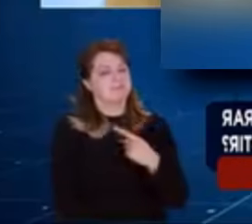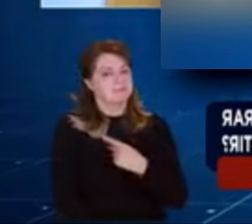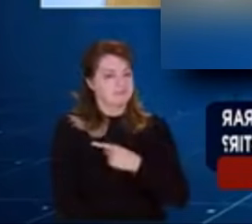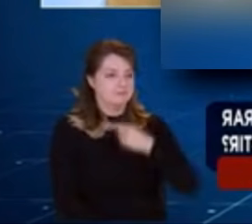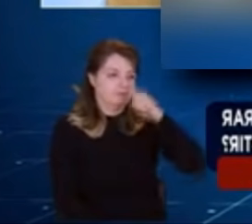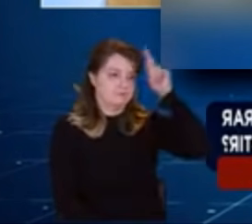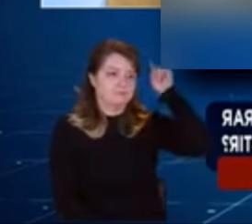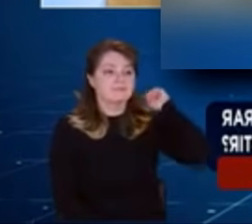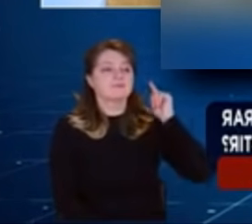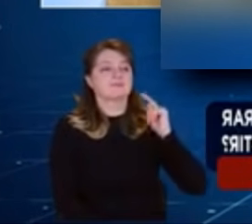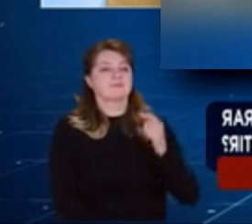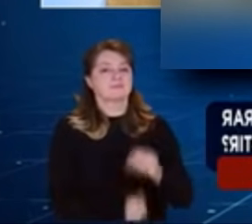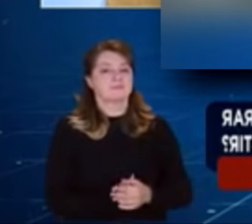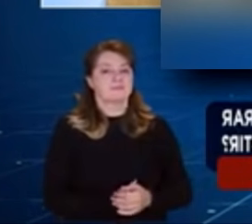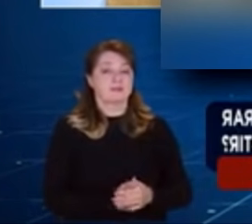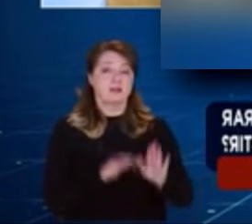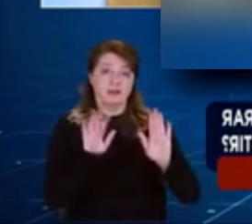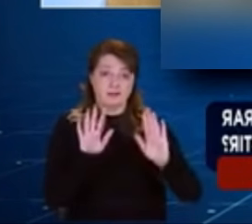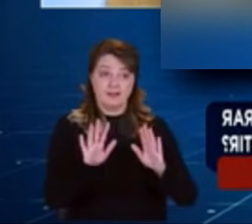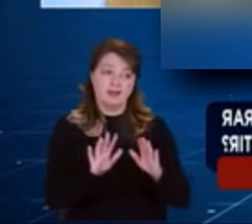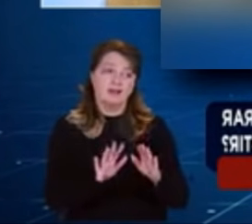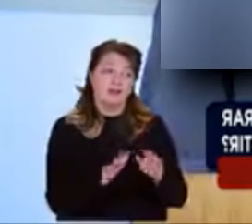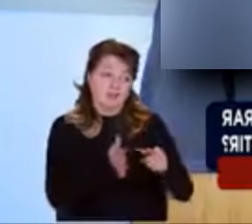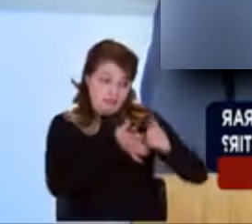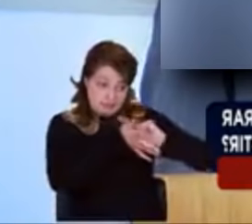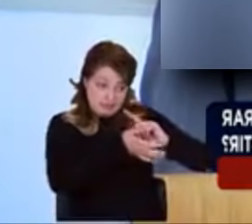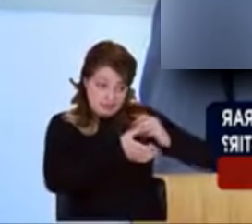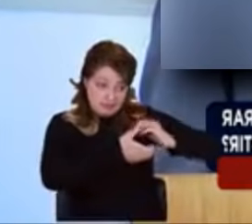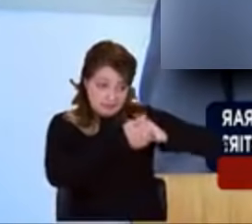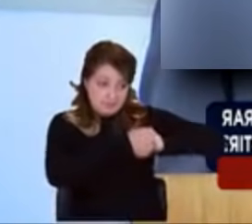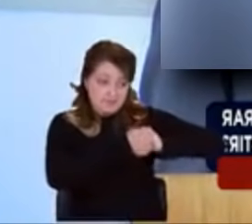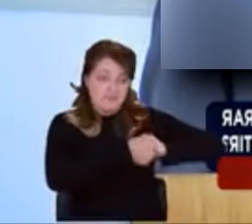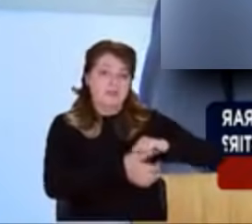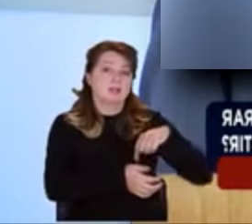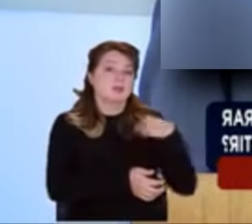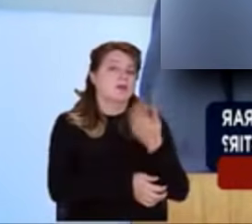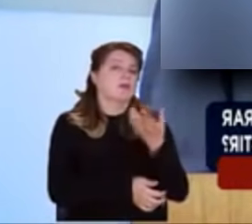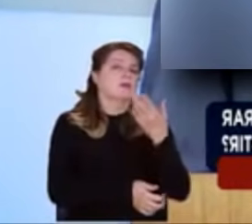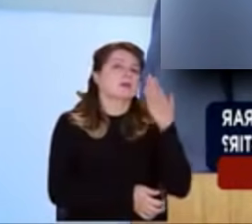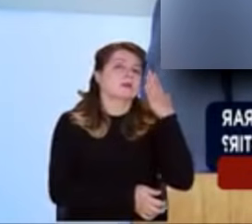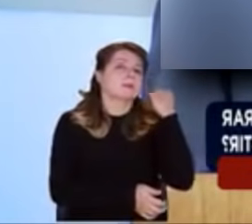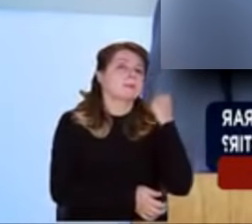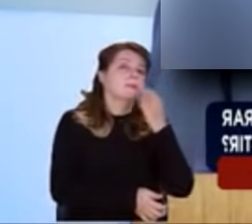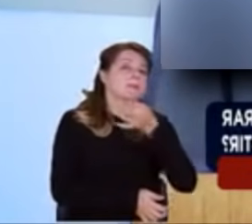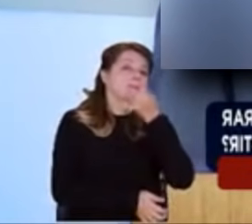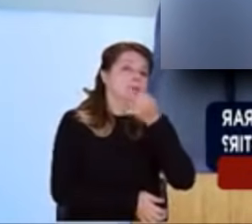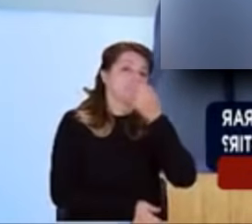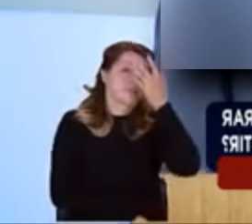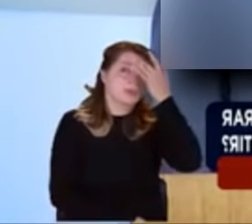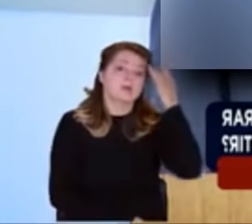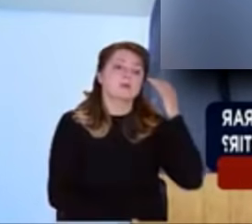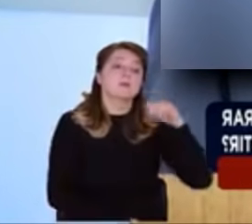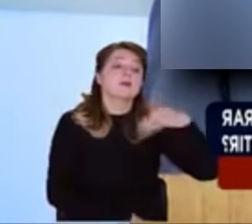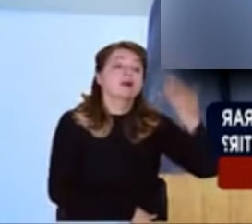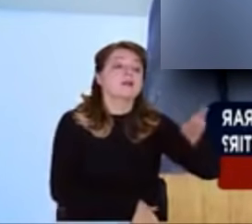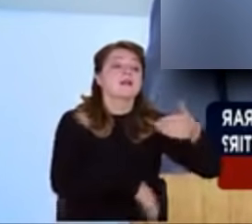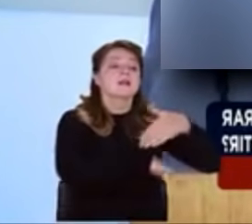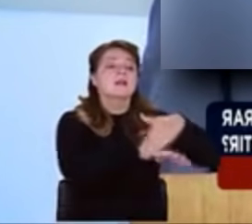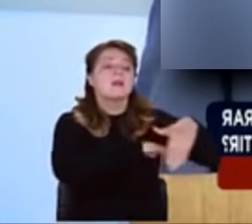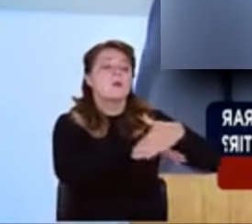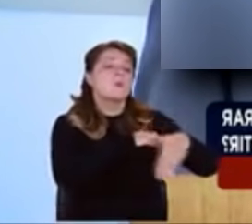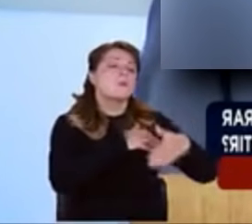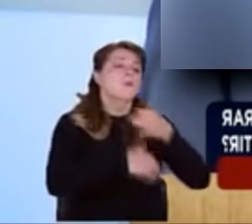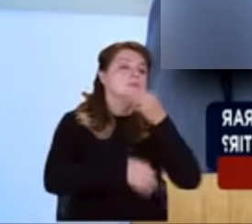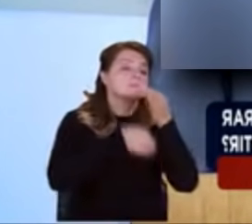jogar a culpa dos pais em obras. Se você não quer que seu filho assista alguma coisa, simplesmente não deixa ele ver, cara. Você é o